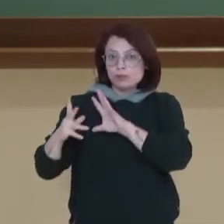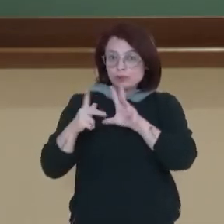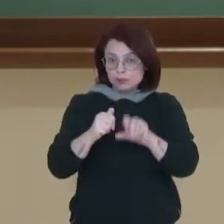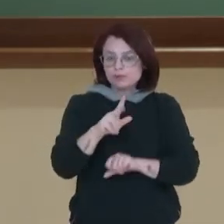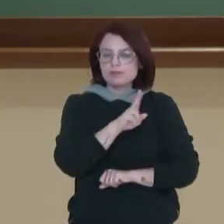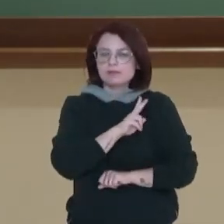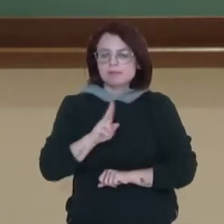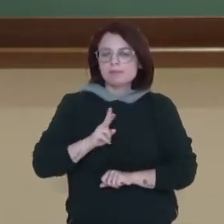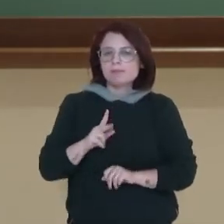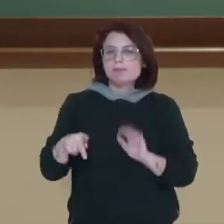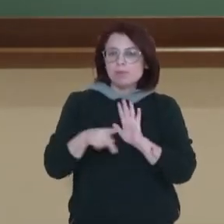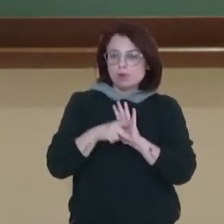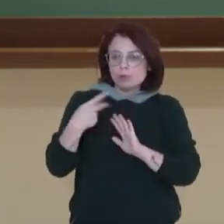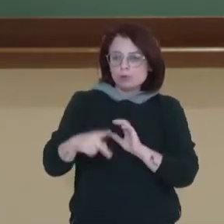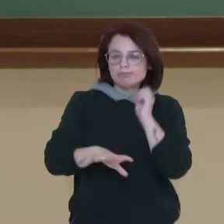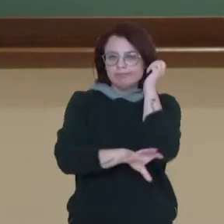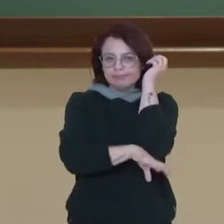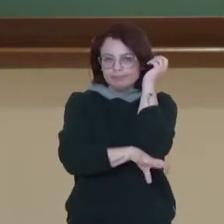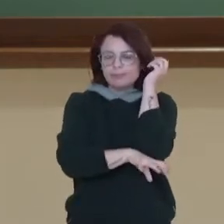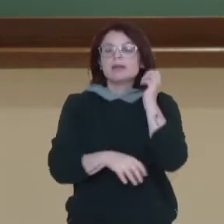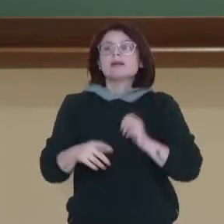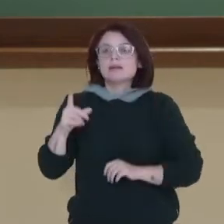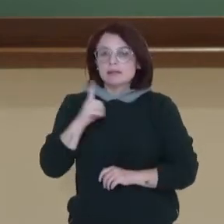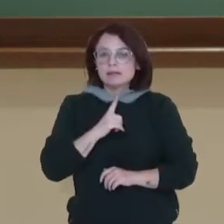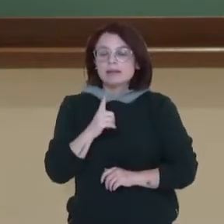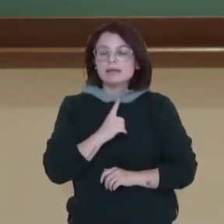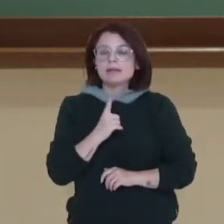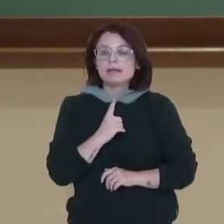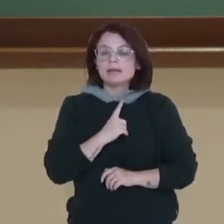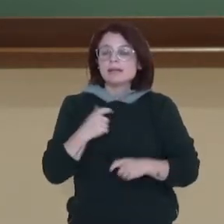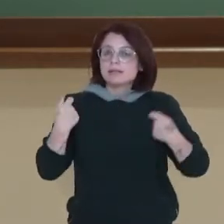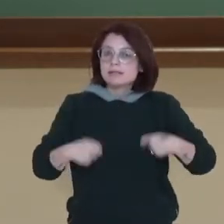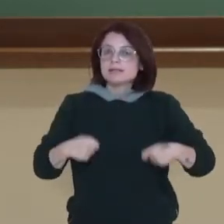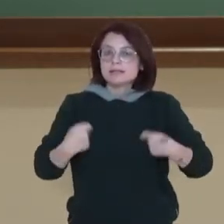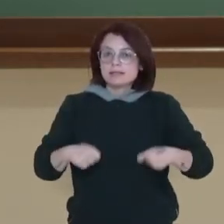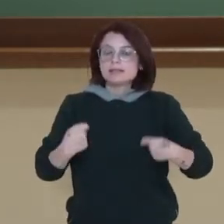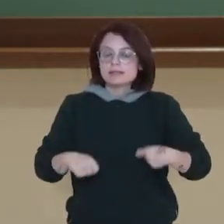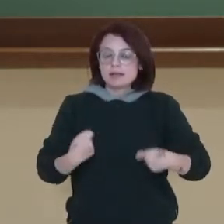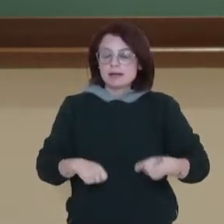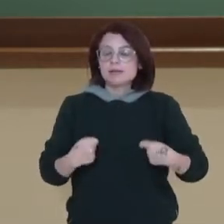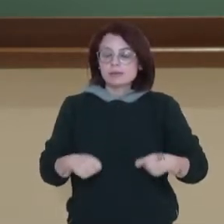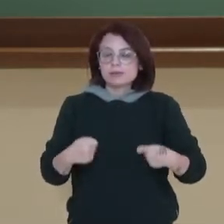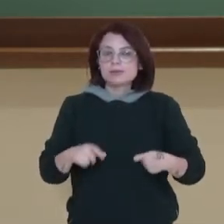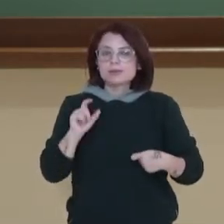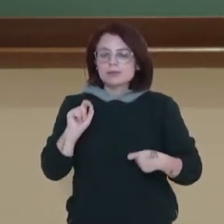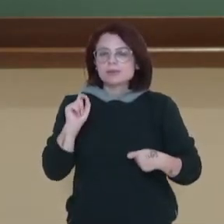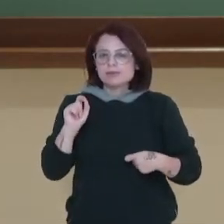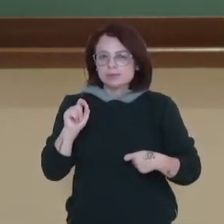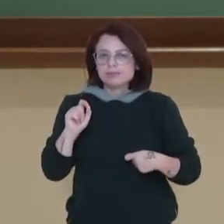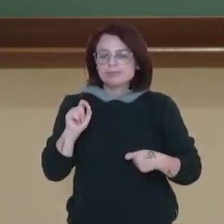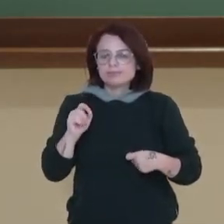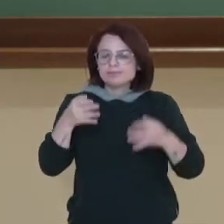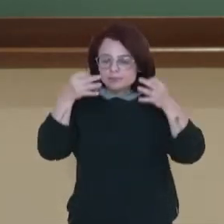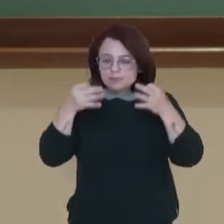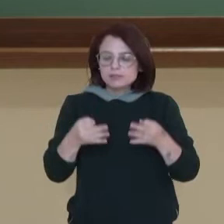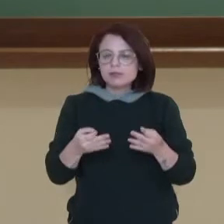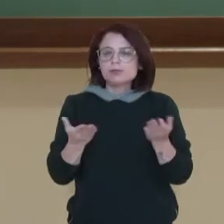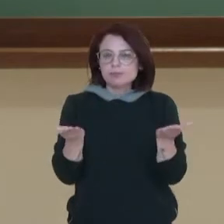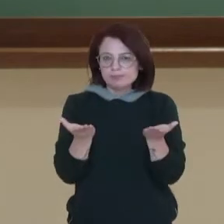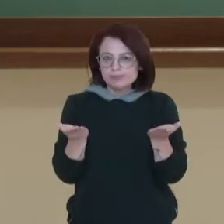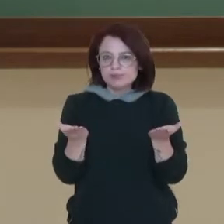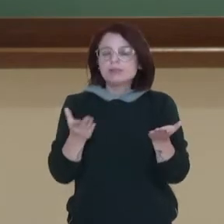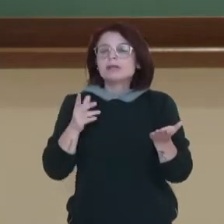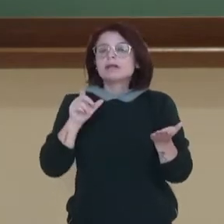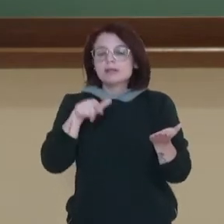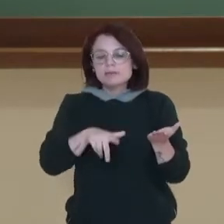recebem através da raiz, né, eles são necessários ali, são suficientes ali, na medida correta, claro, né, para